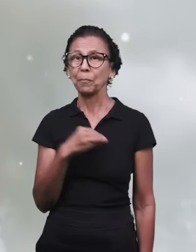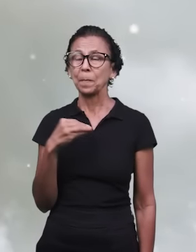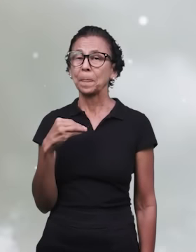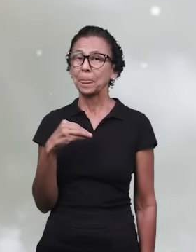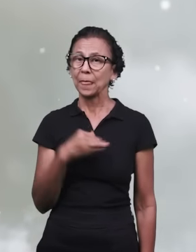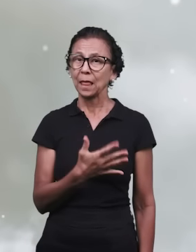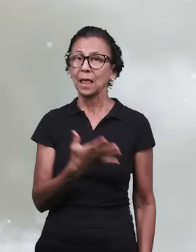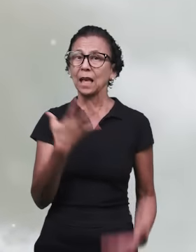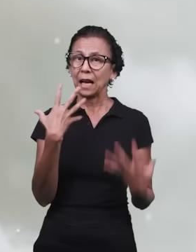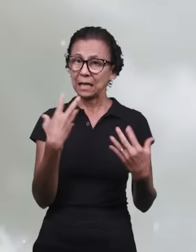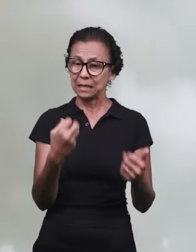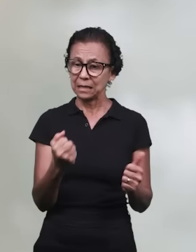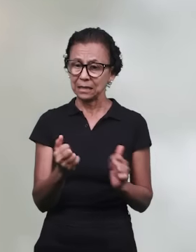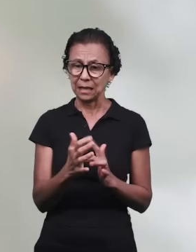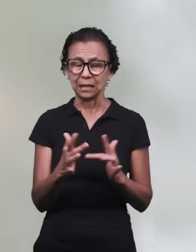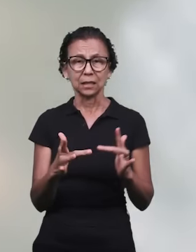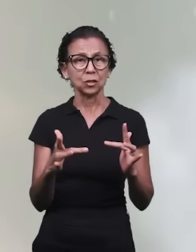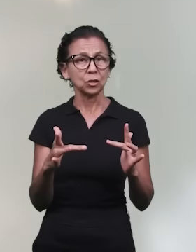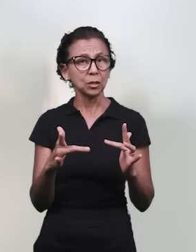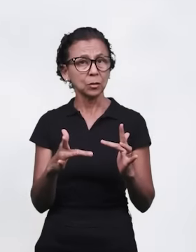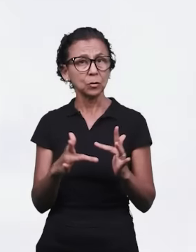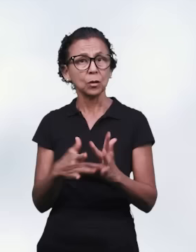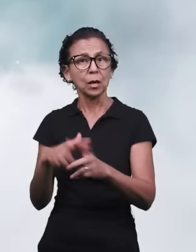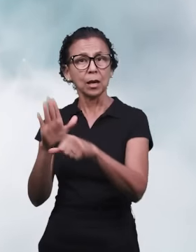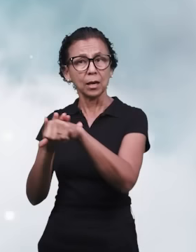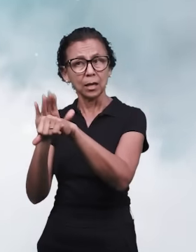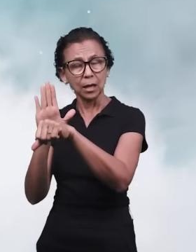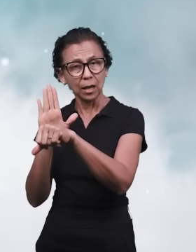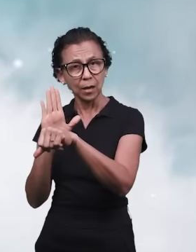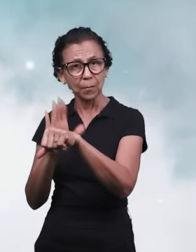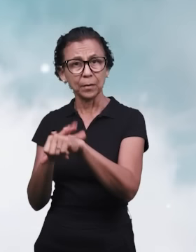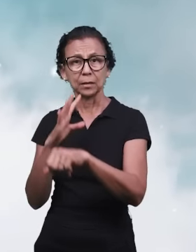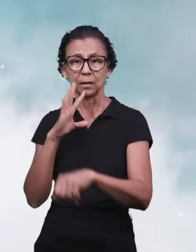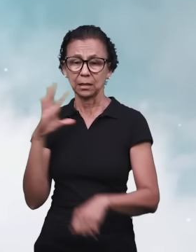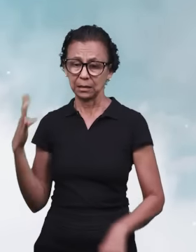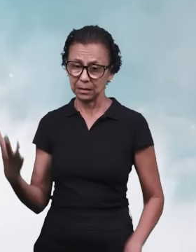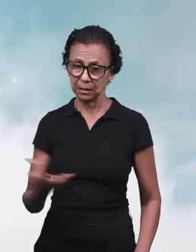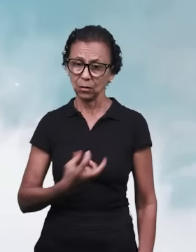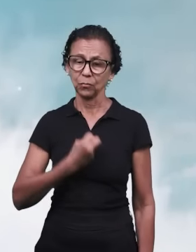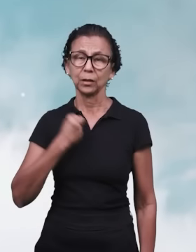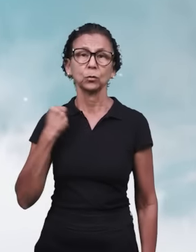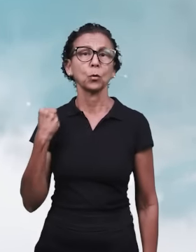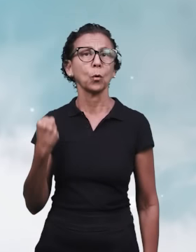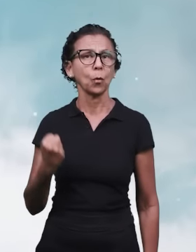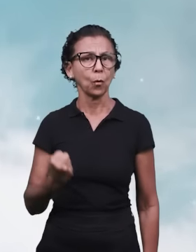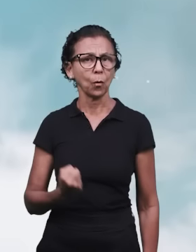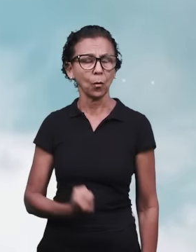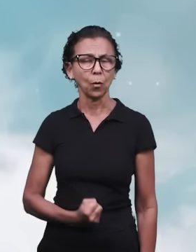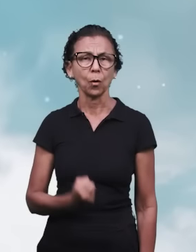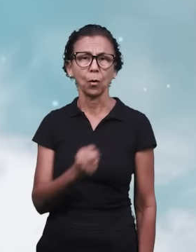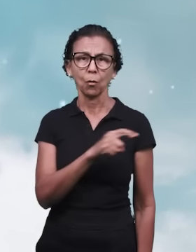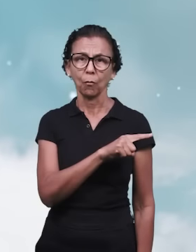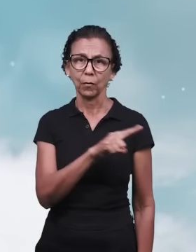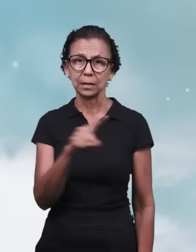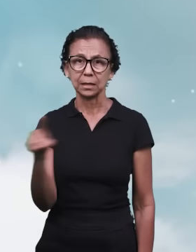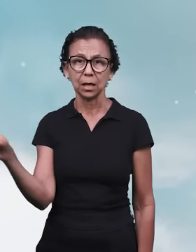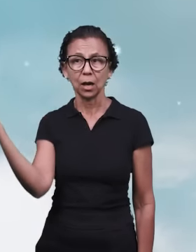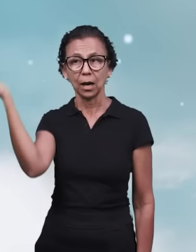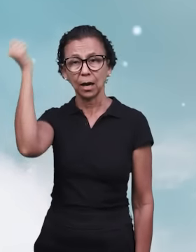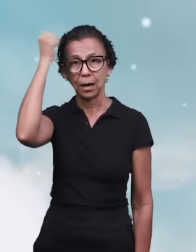Cristo te dá salvação. Ó pecador, vem depressa,